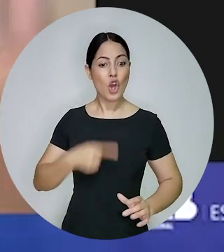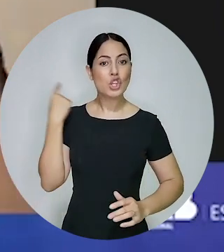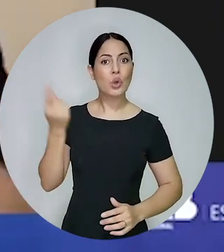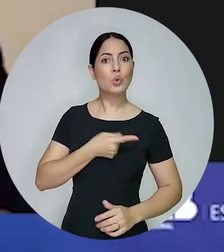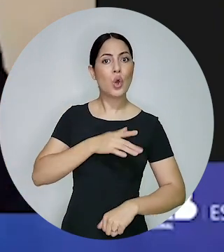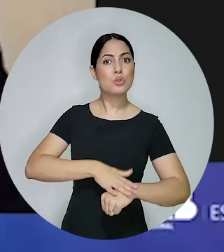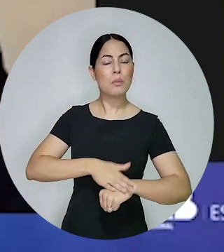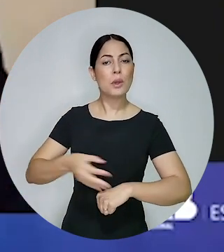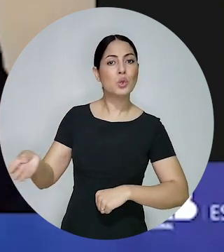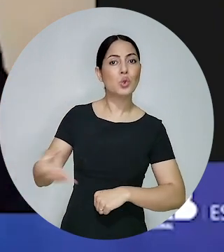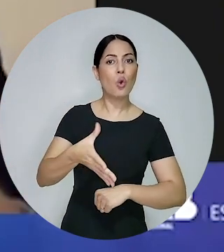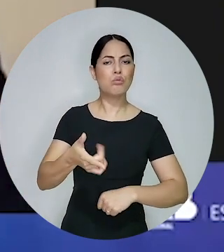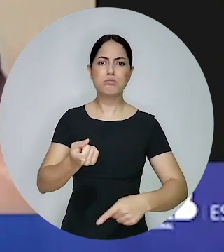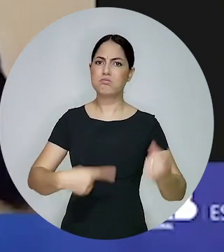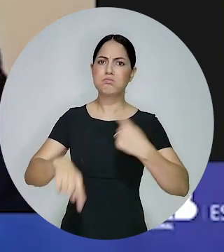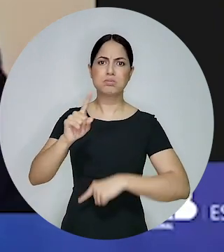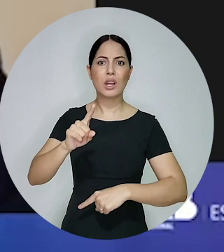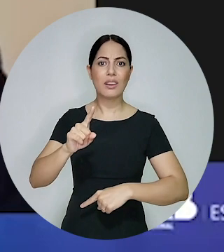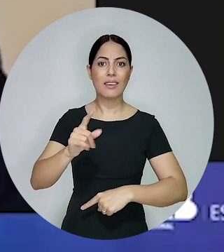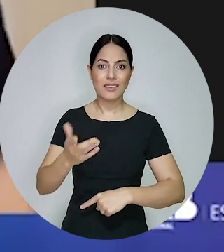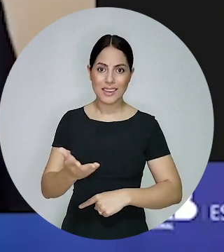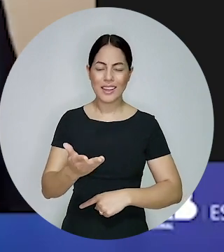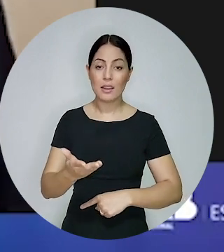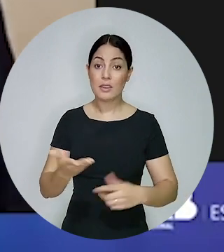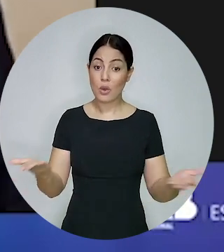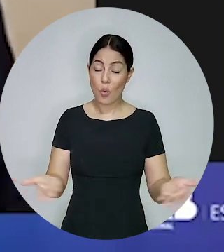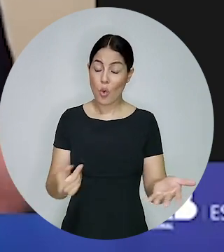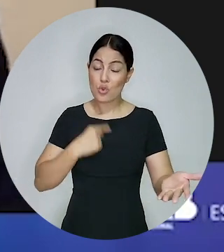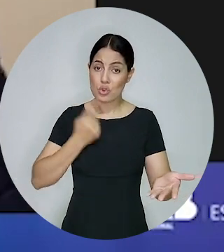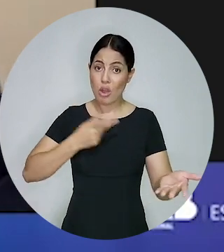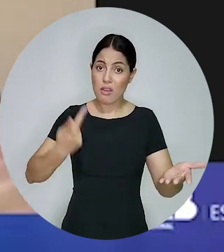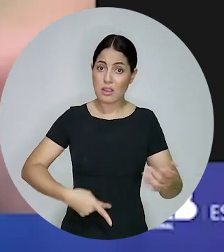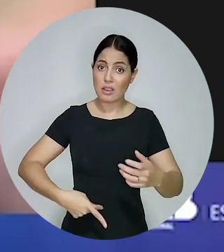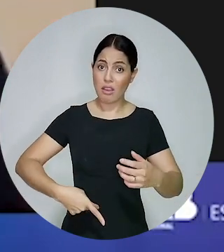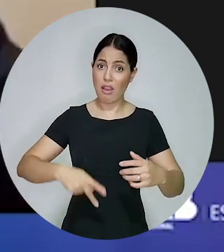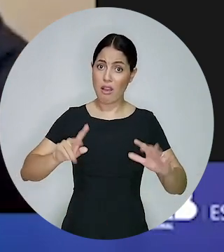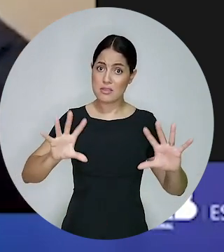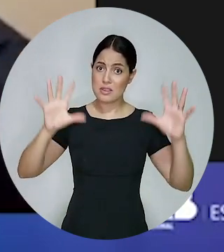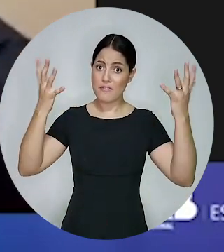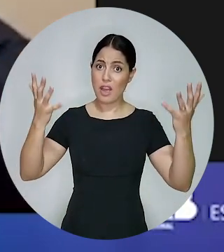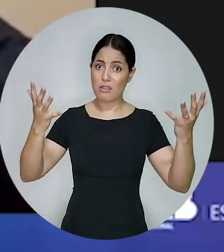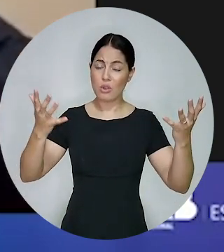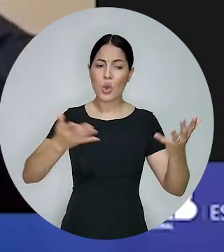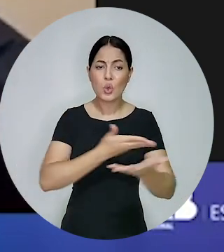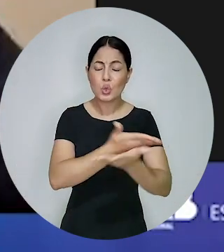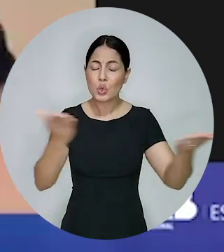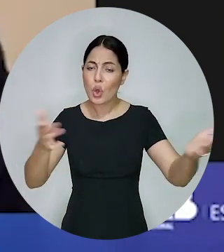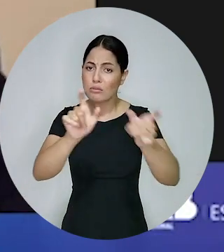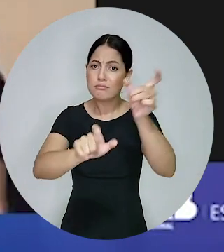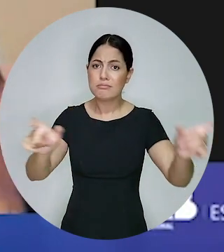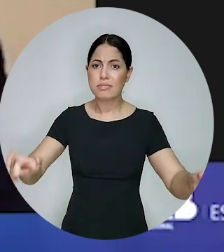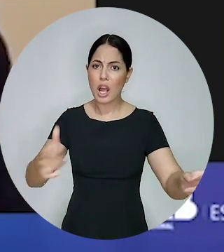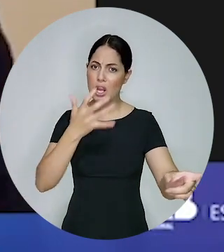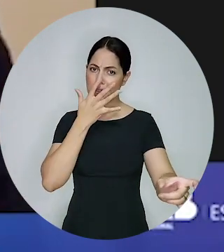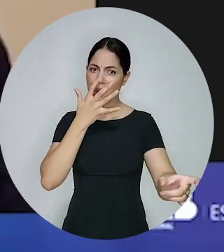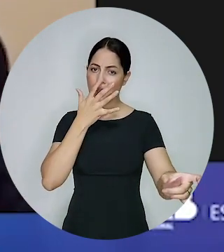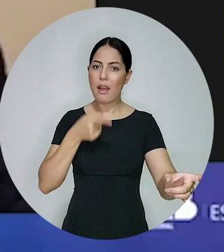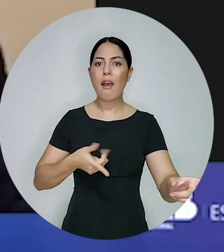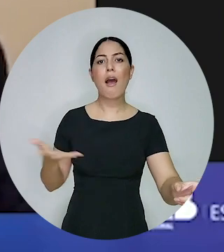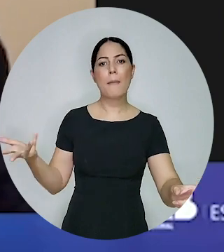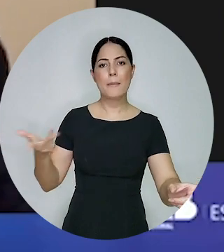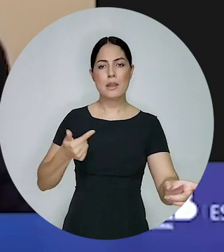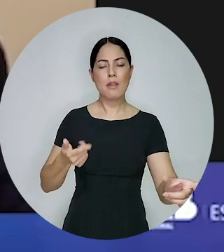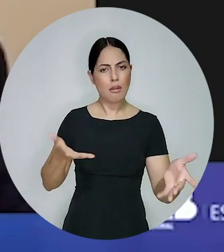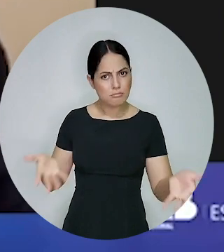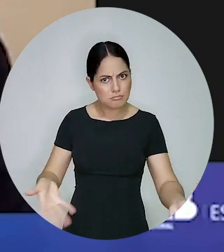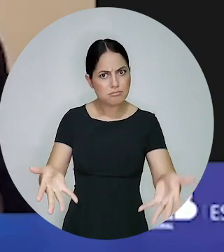também precisam ser desenvolvidas para esse novo momento. Então, acho que o grande objetivo desse nosso evento aqui é estimular em